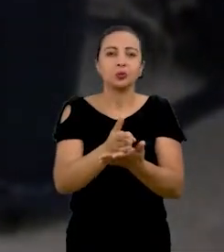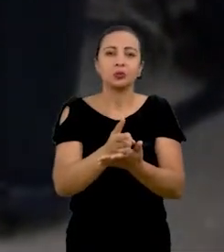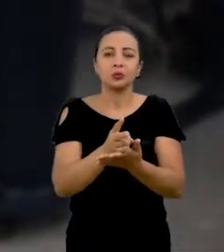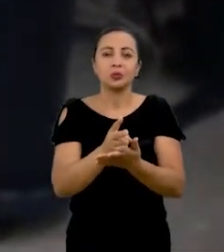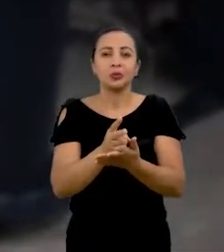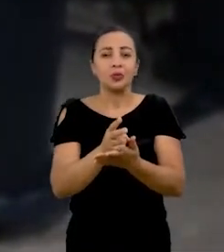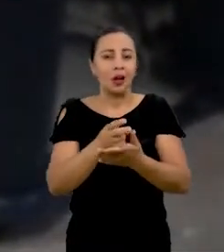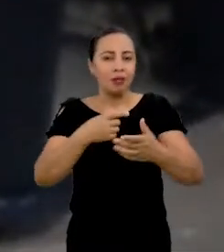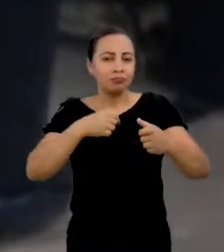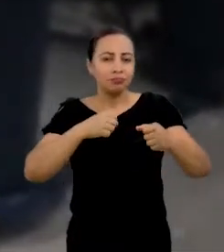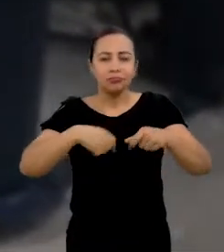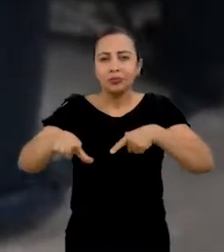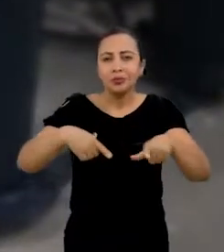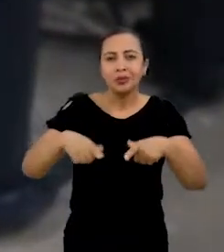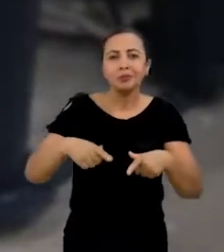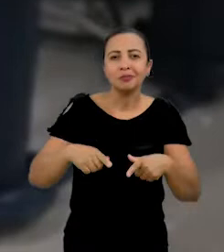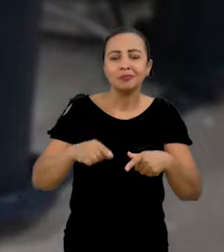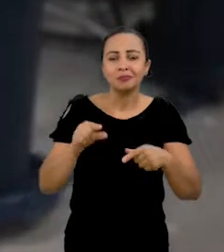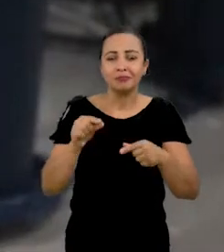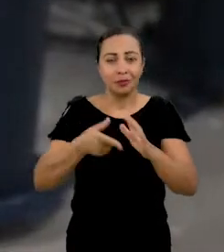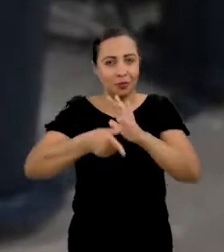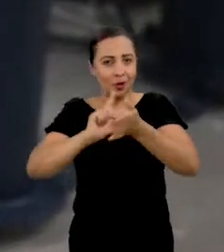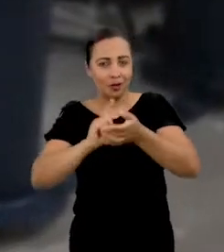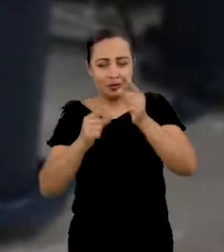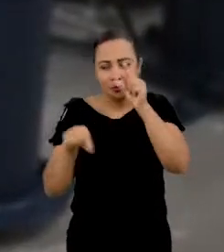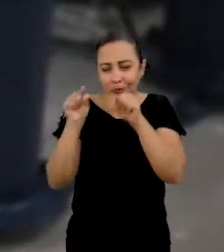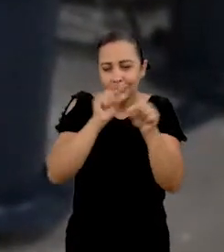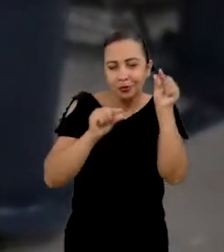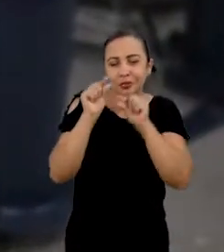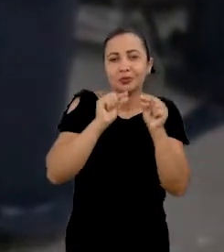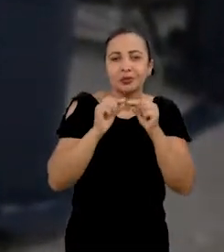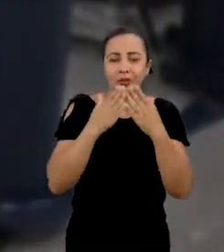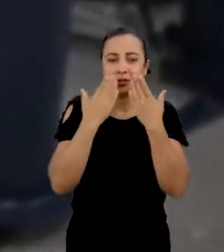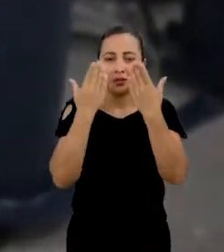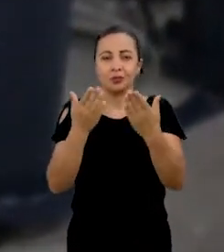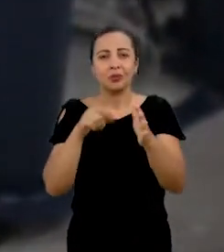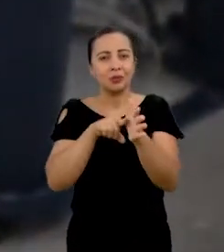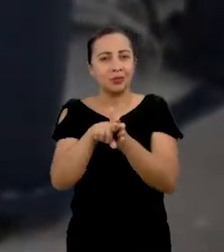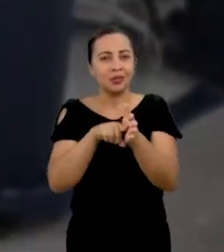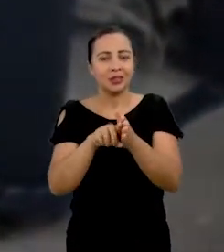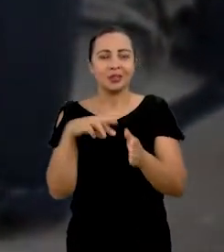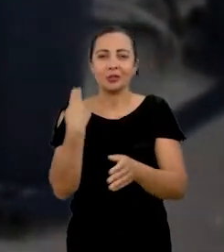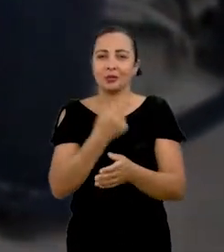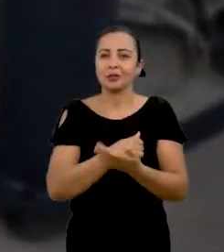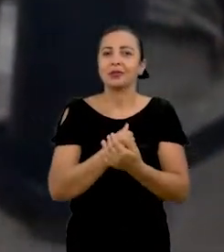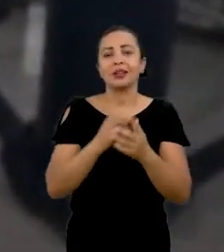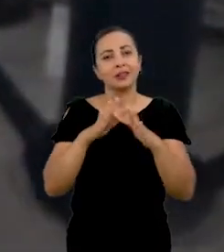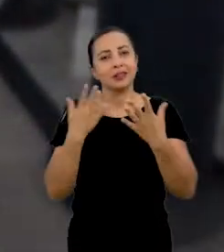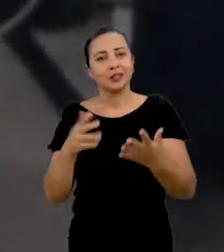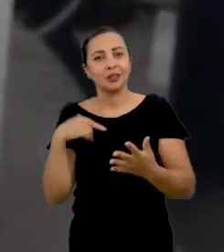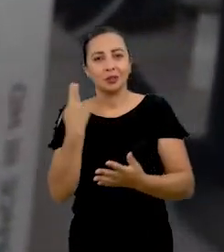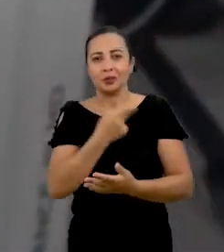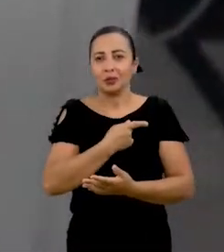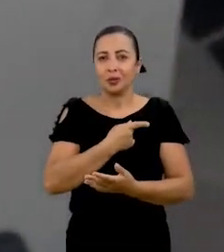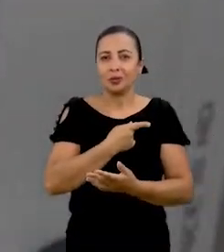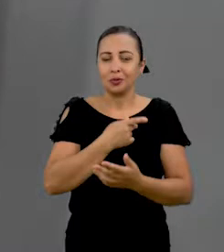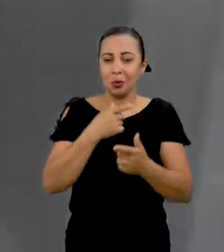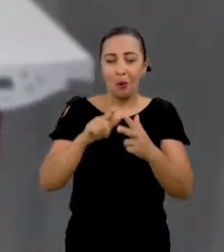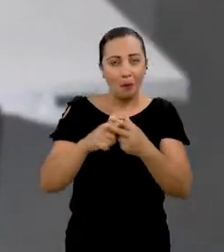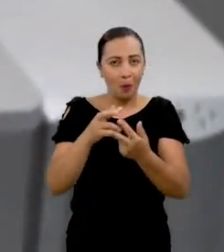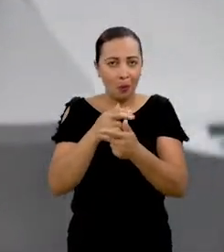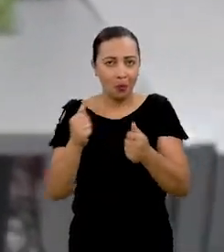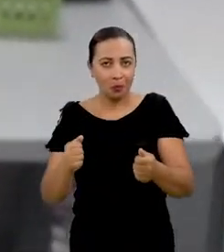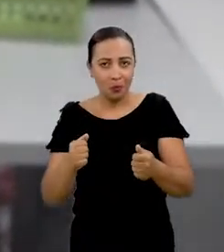essencial livre, quanto quando nós fizemos a incorporação dele na ração, ele conseguiu manter